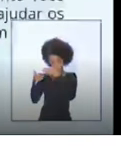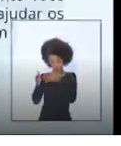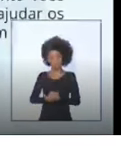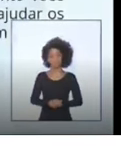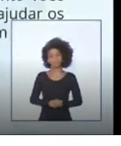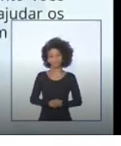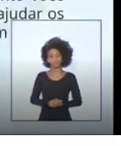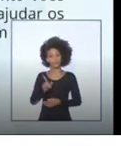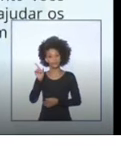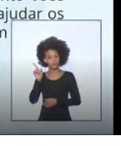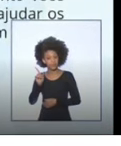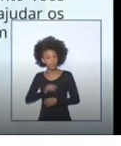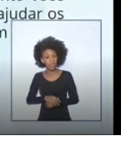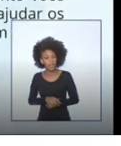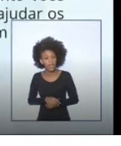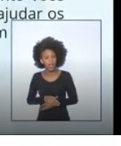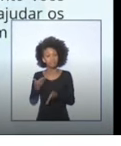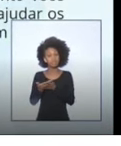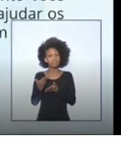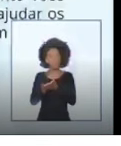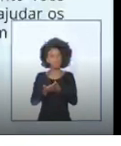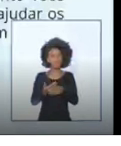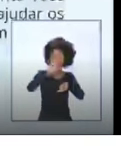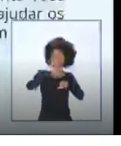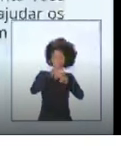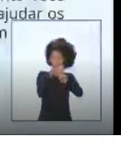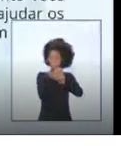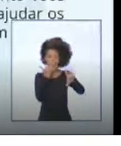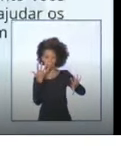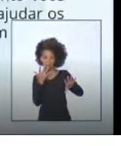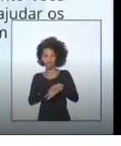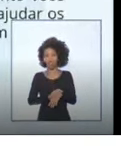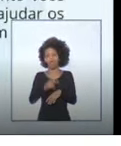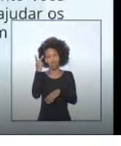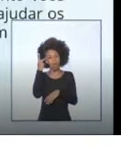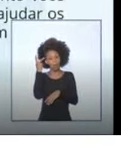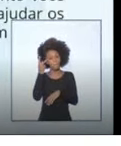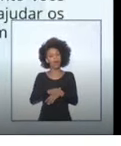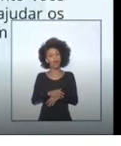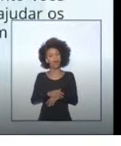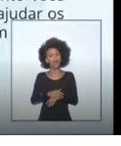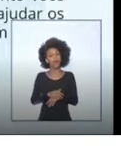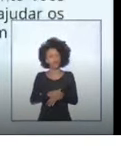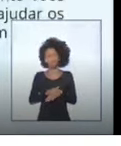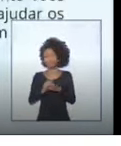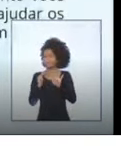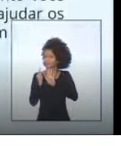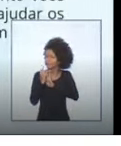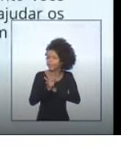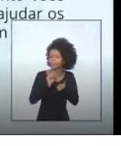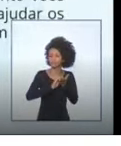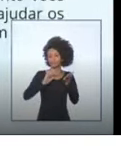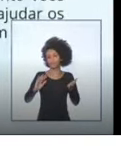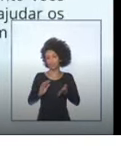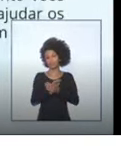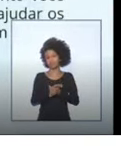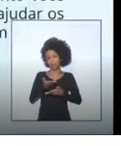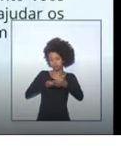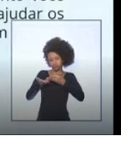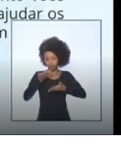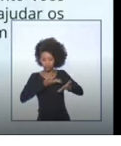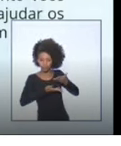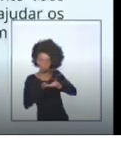favor. As aulas do Centro de Mídias SP estão cercadas por muita interatividade, em que a todo momento